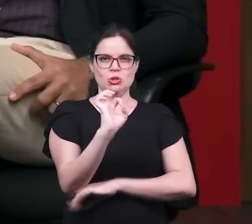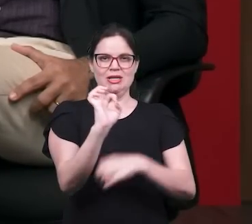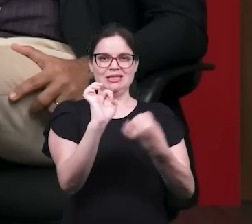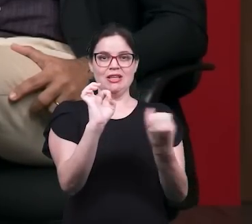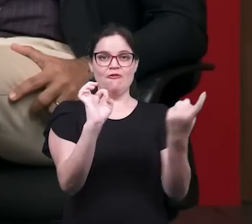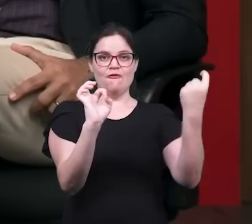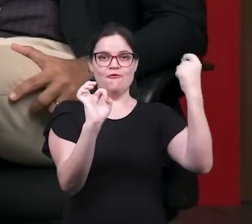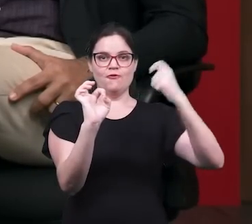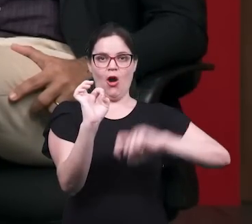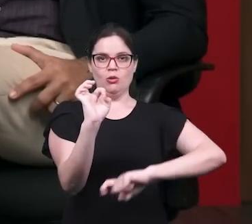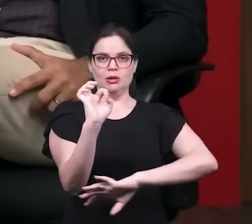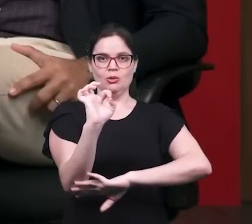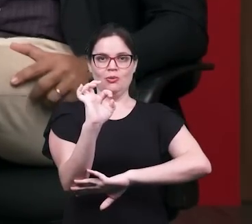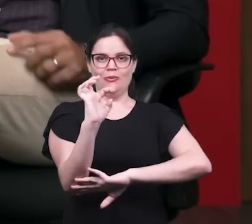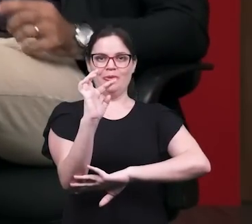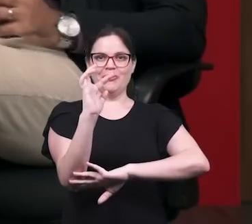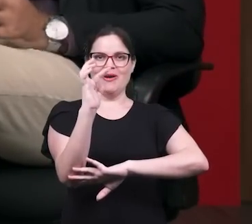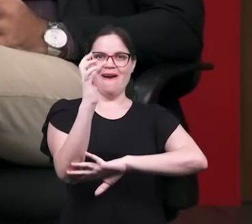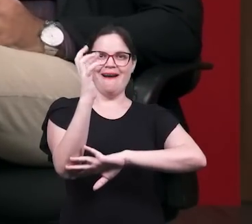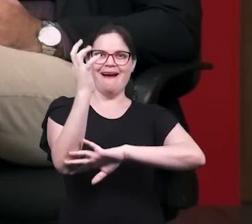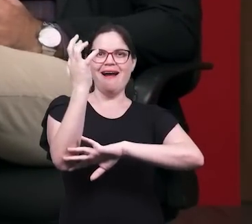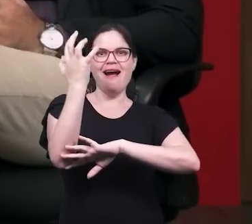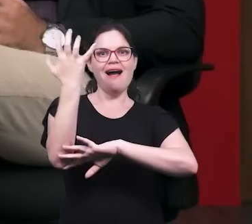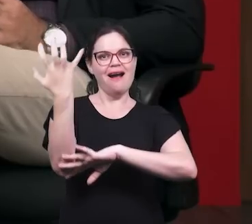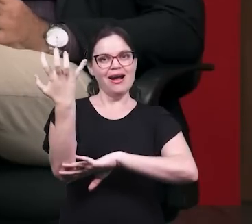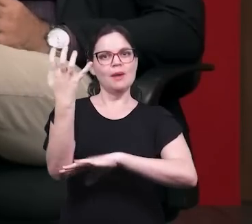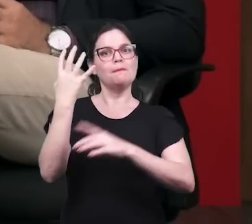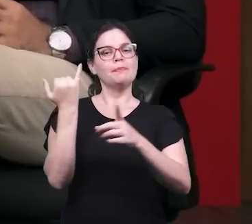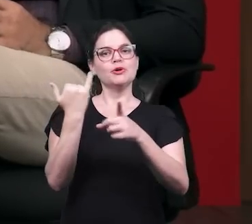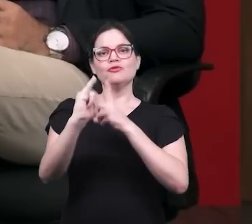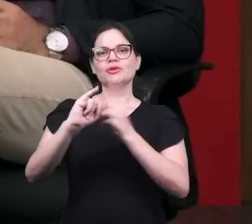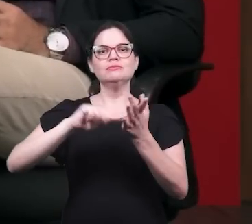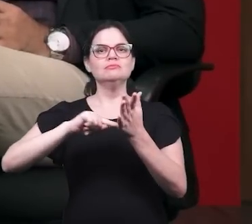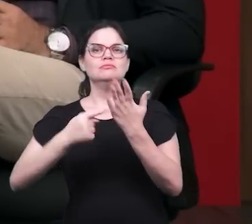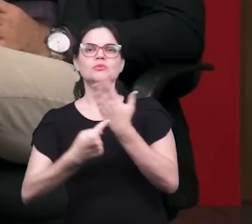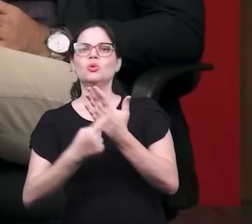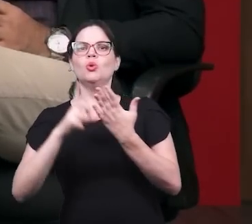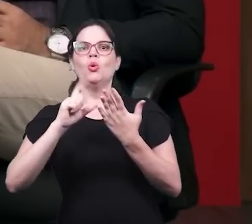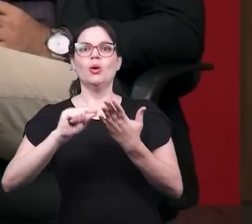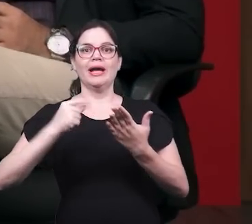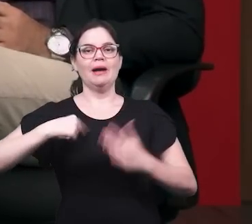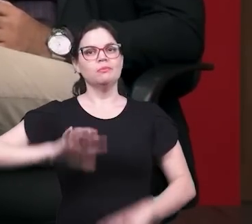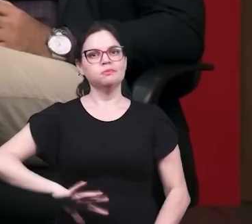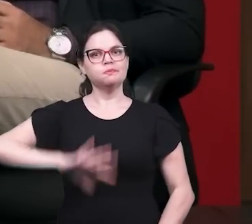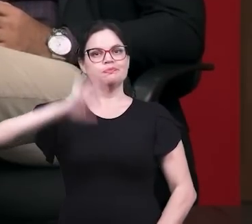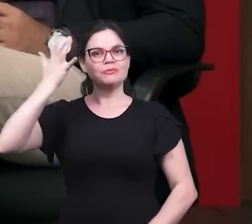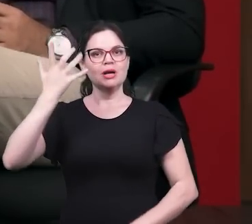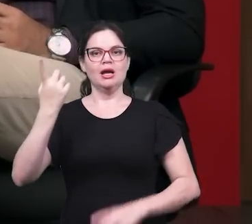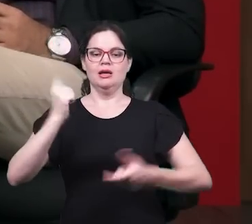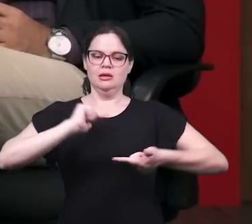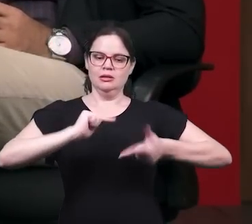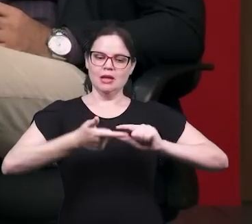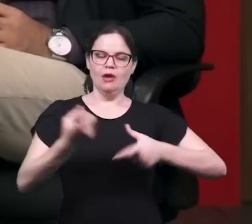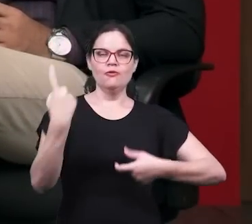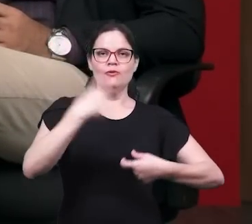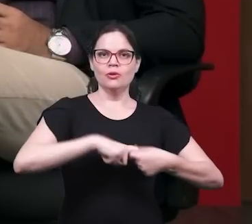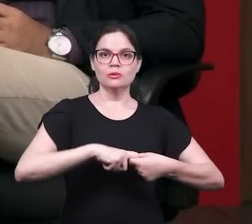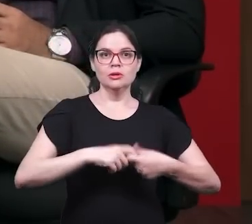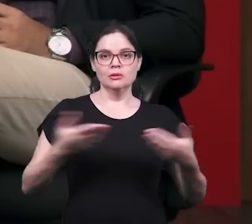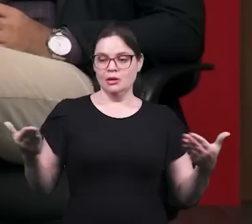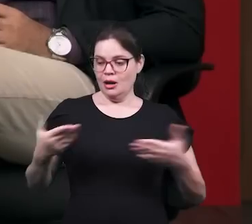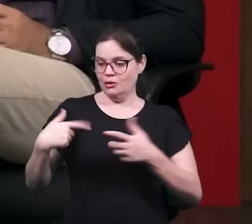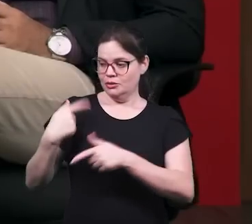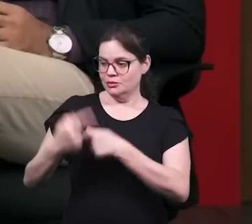sinal, um grande marco profético. Sim. E nos nossos dias, a figueira brotou. Sim. Na nossa geração. Sim. A